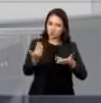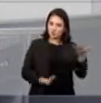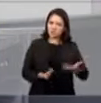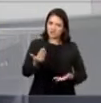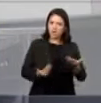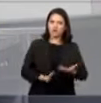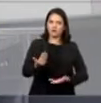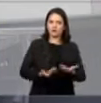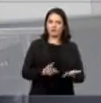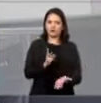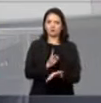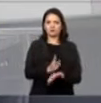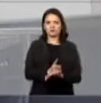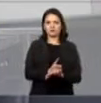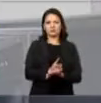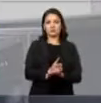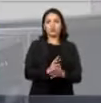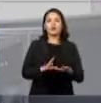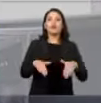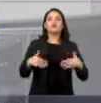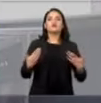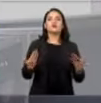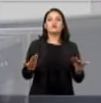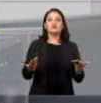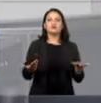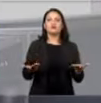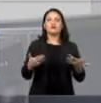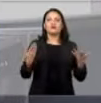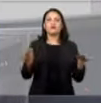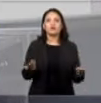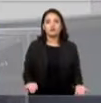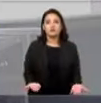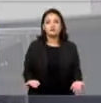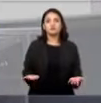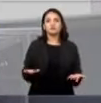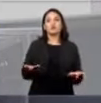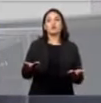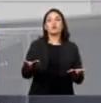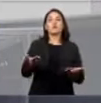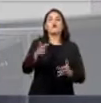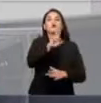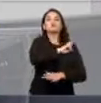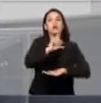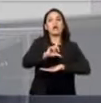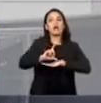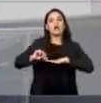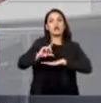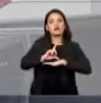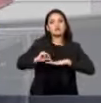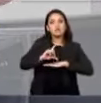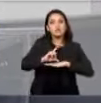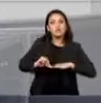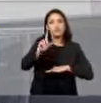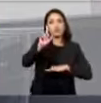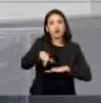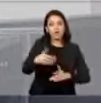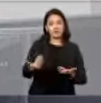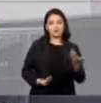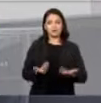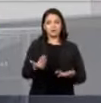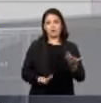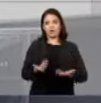Presidência da República é servi-los. Nós estamos aqui para servi-los. Eu vejo aqui expositores extremamente qualificados, a